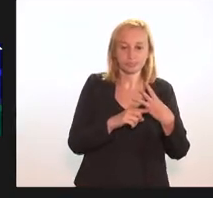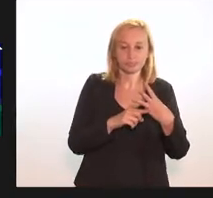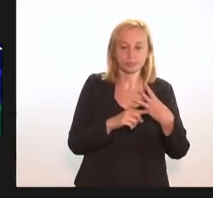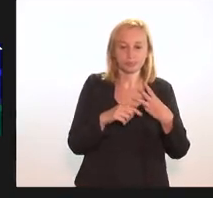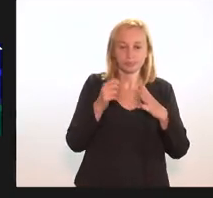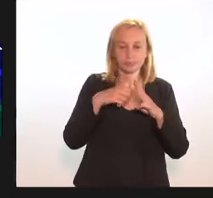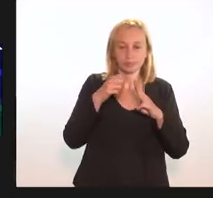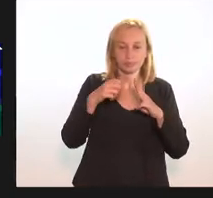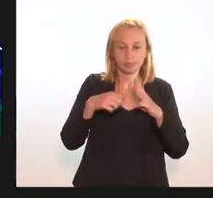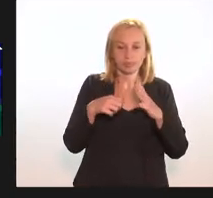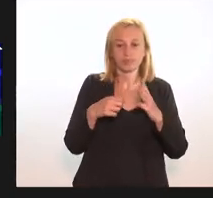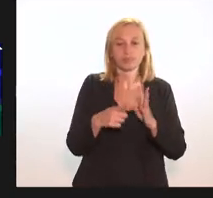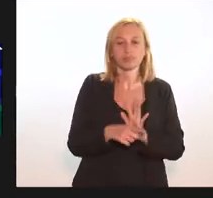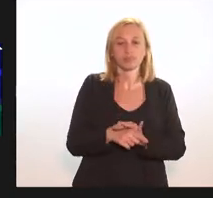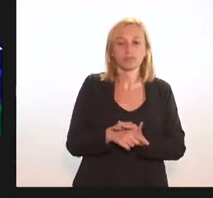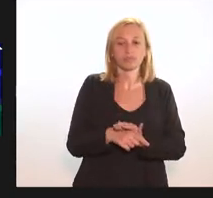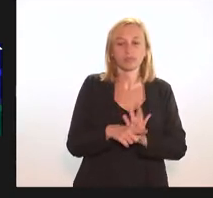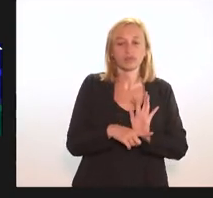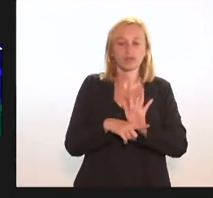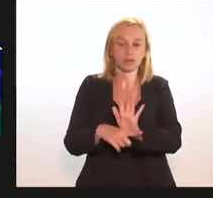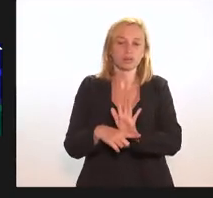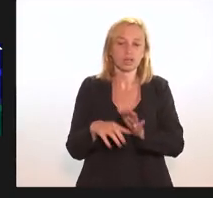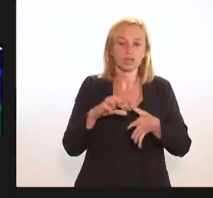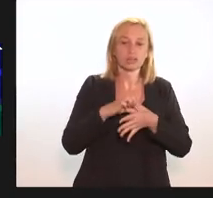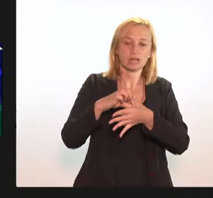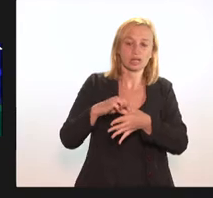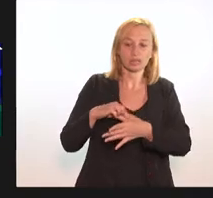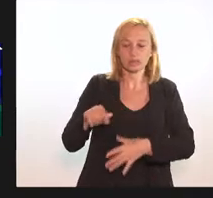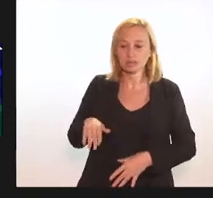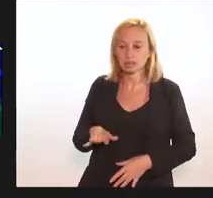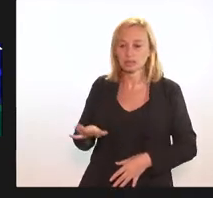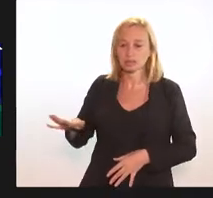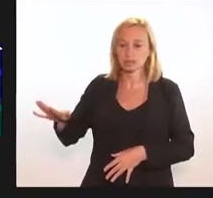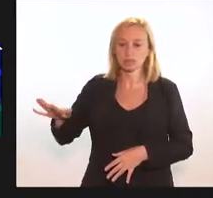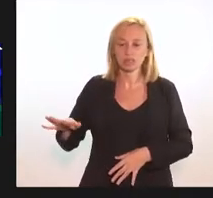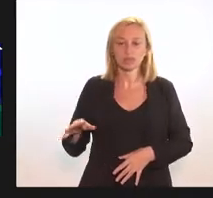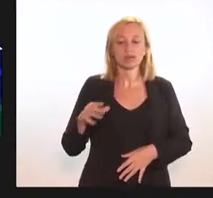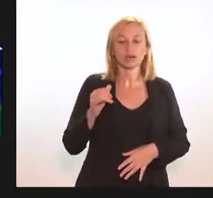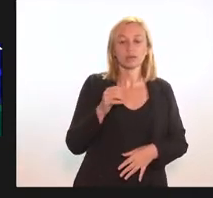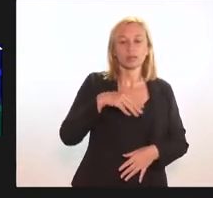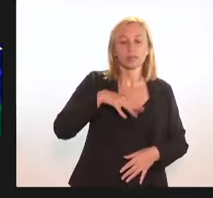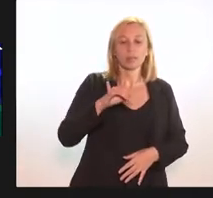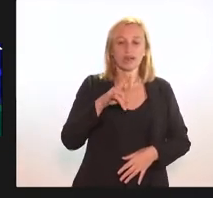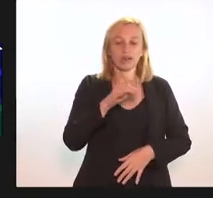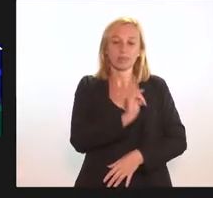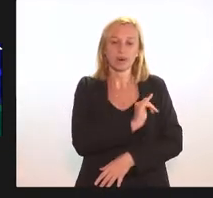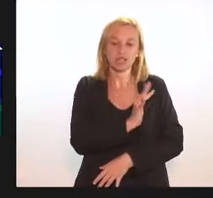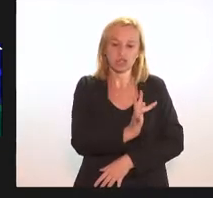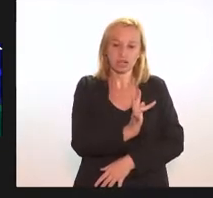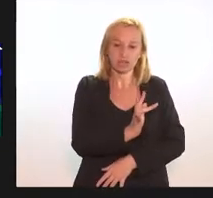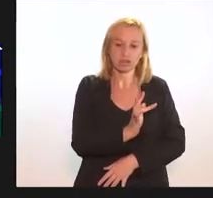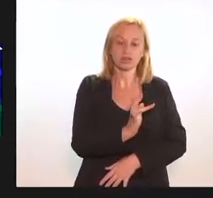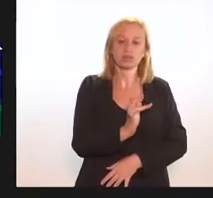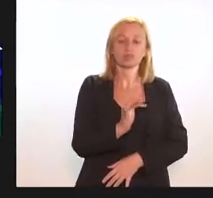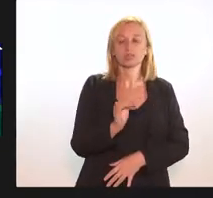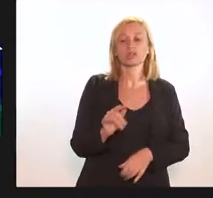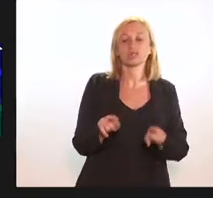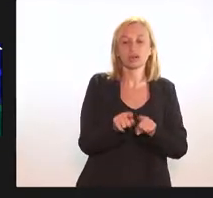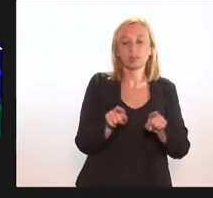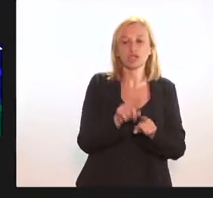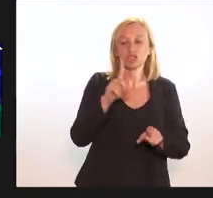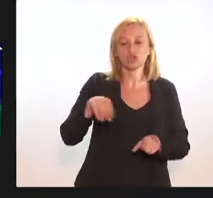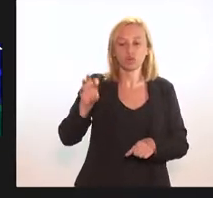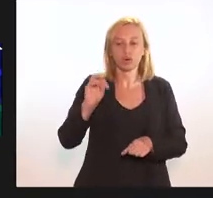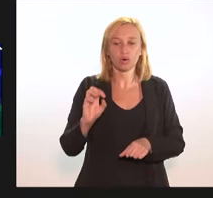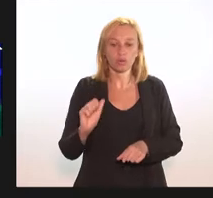dar suporte às lideranças comunitárias, né, da Baixada Fluminense e também aqui da minha região da Zona Oeste, para que elas possam ter um